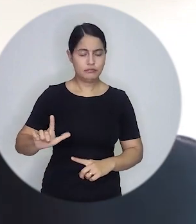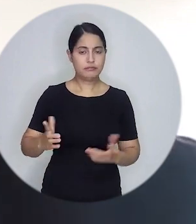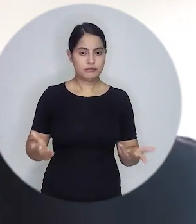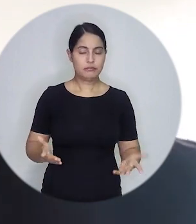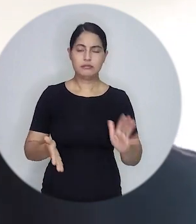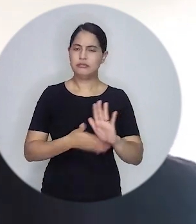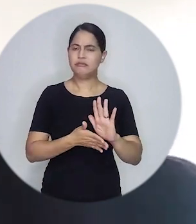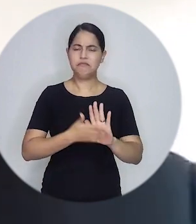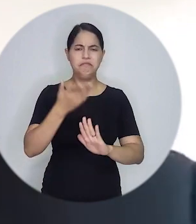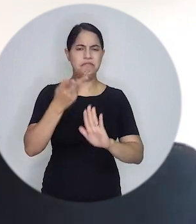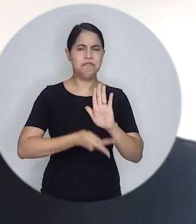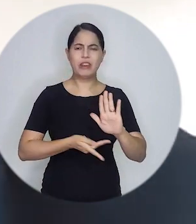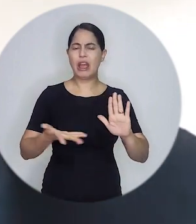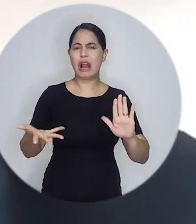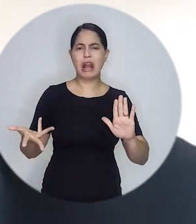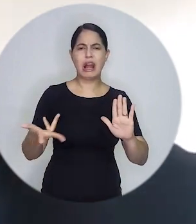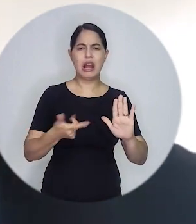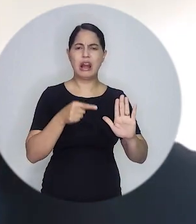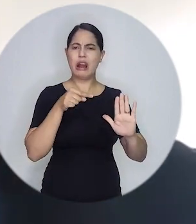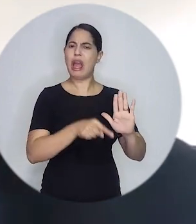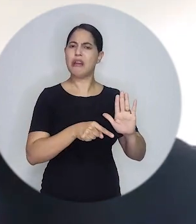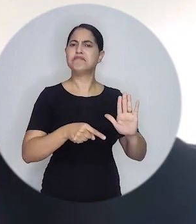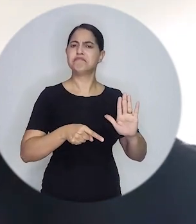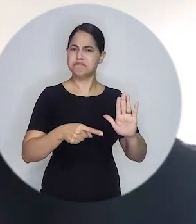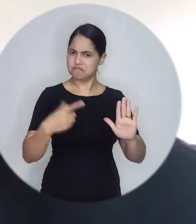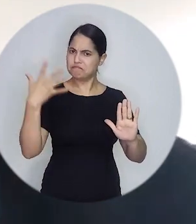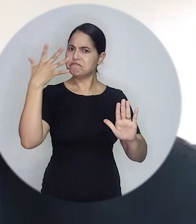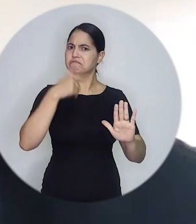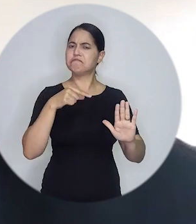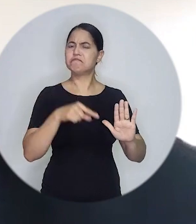da sociedade civil, um projeto belíssimo da